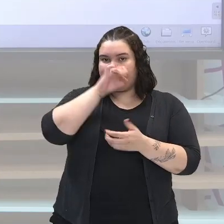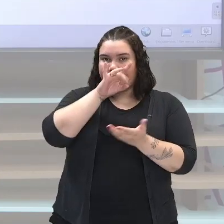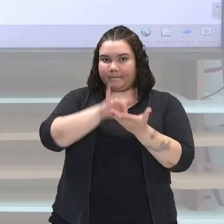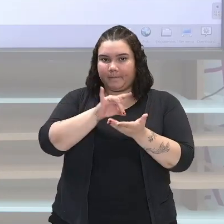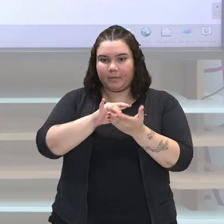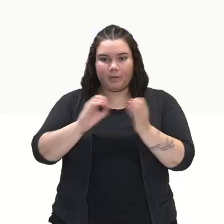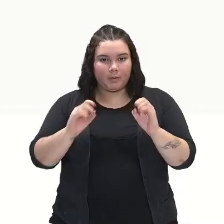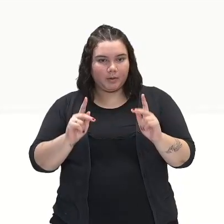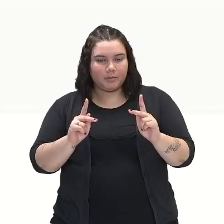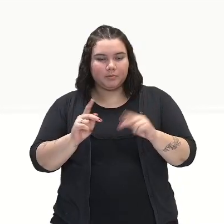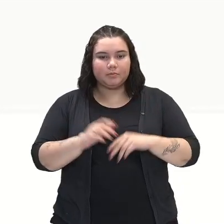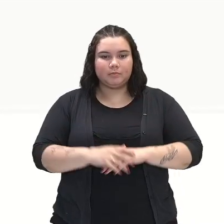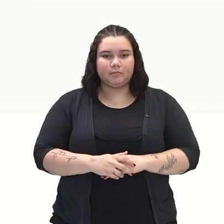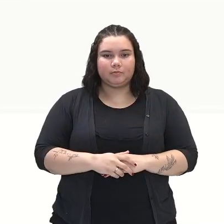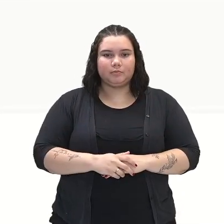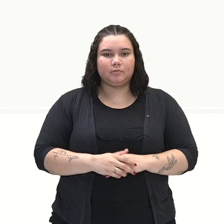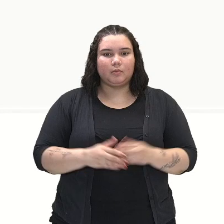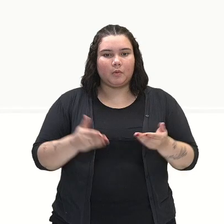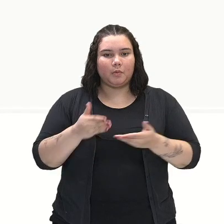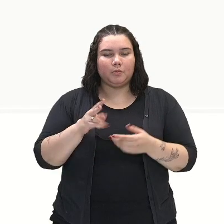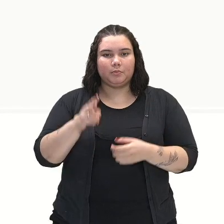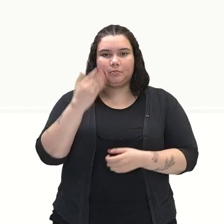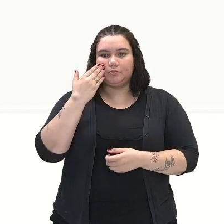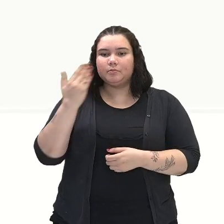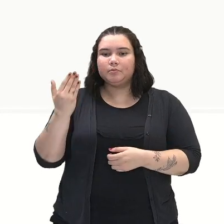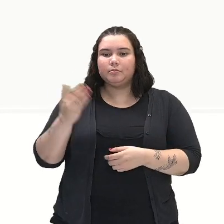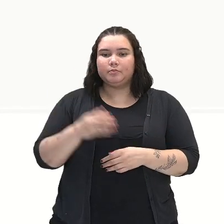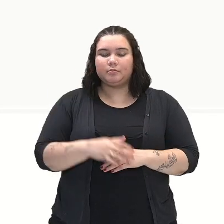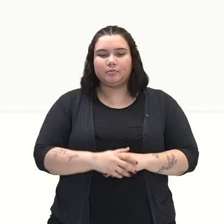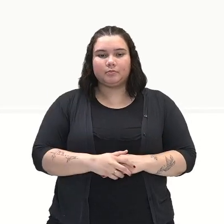tá bom? Vamos lá finalizar então.